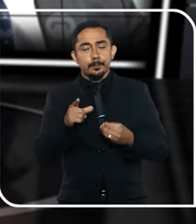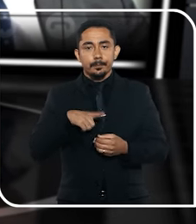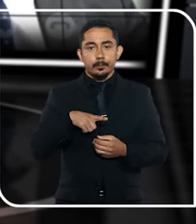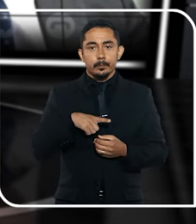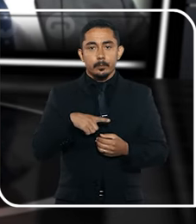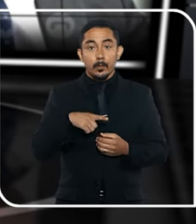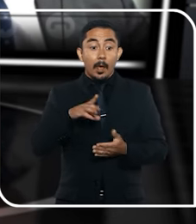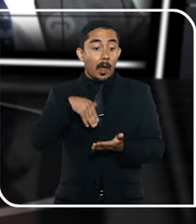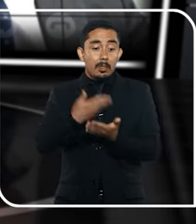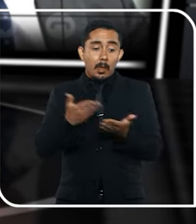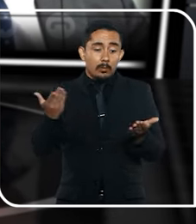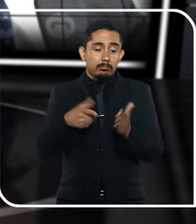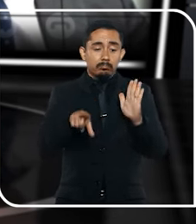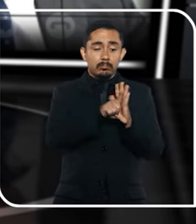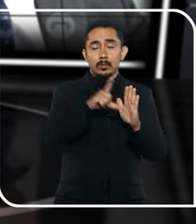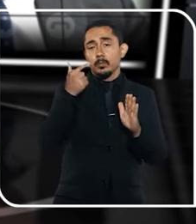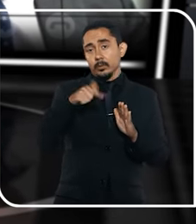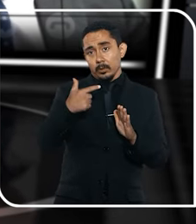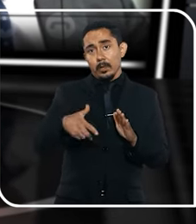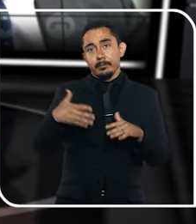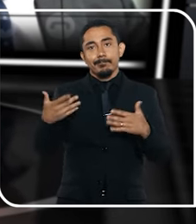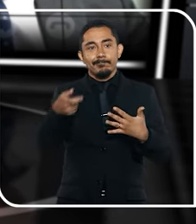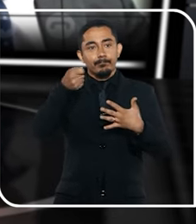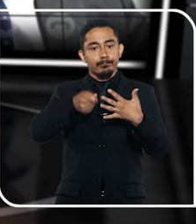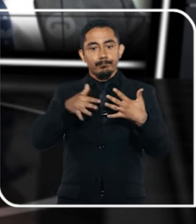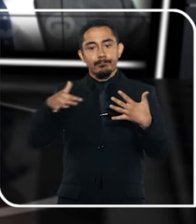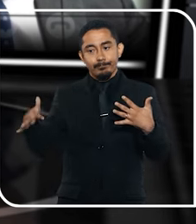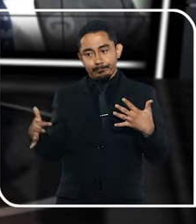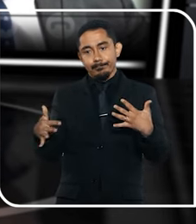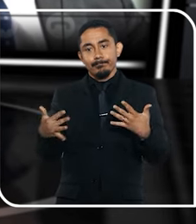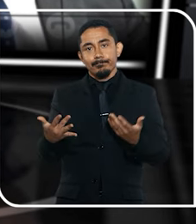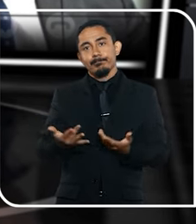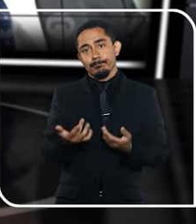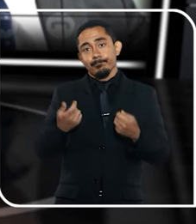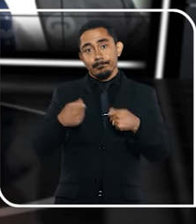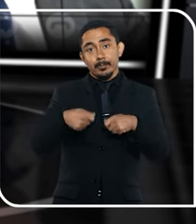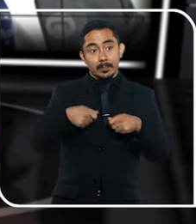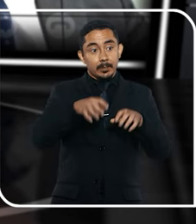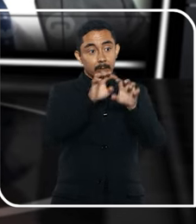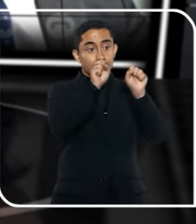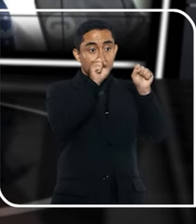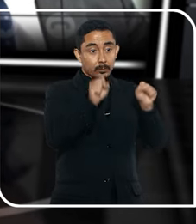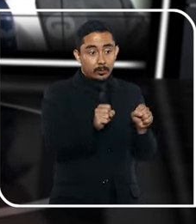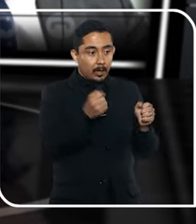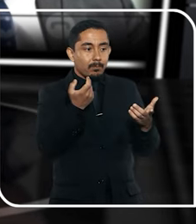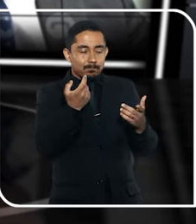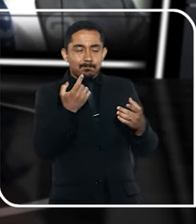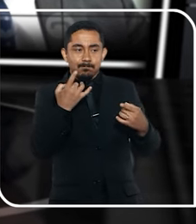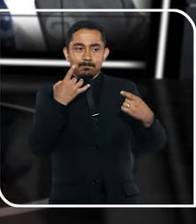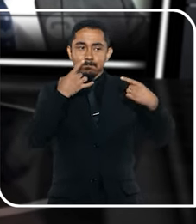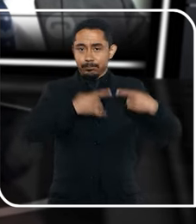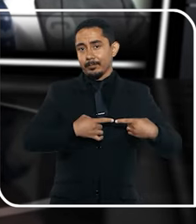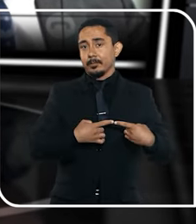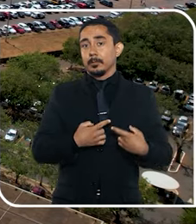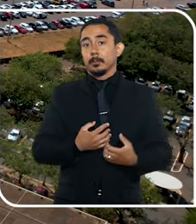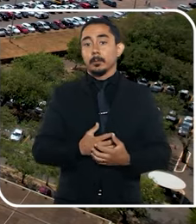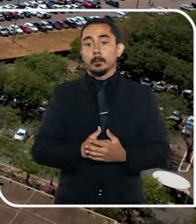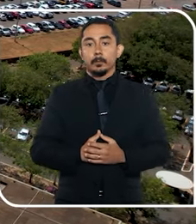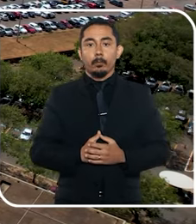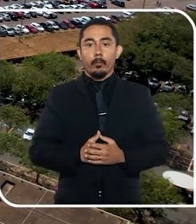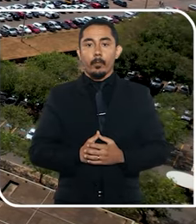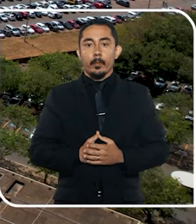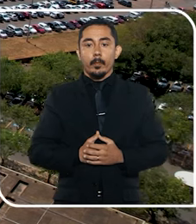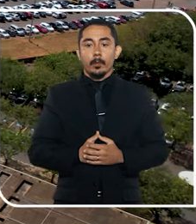até hoje não há nenhuma legislação, aí a jurisprudência tem que, os tribunais têm que enfrentar.